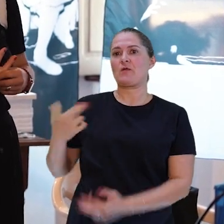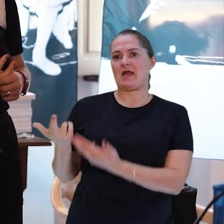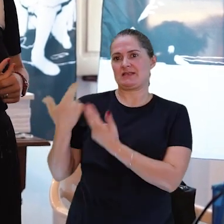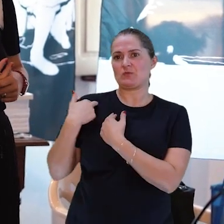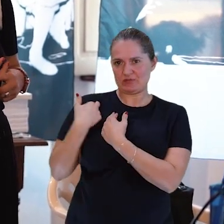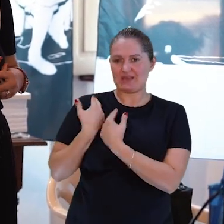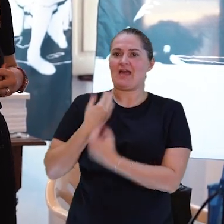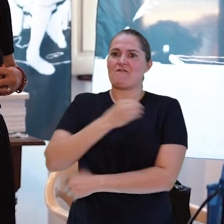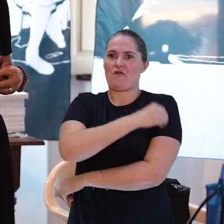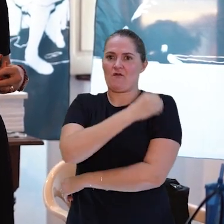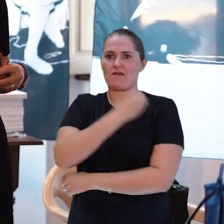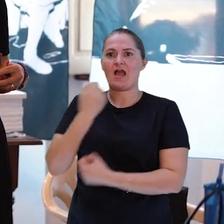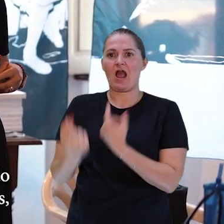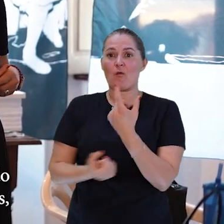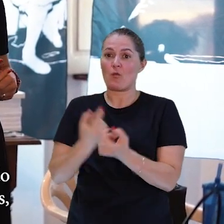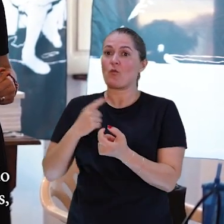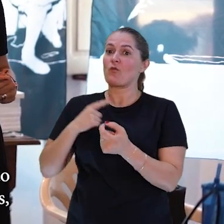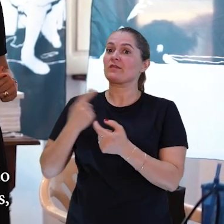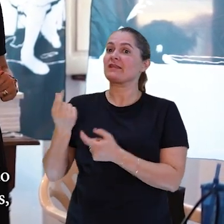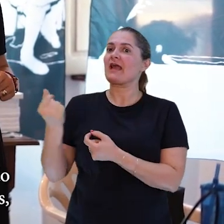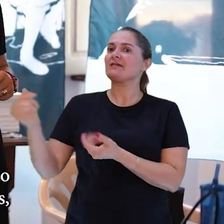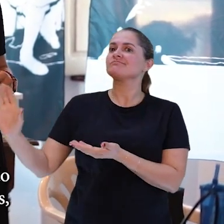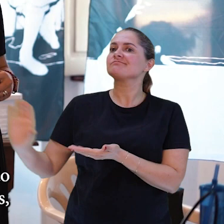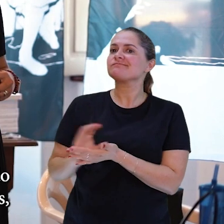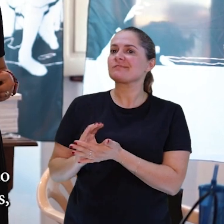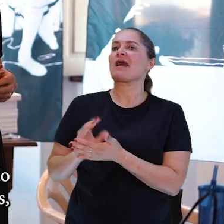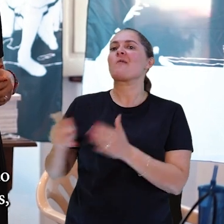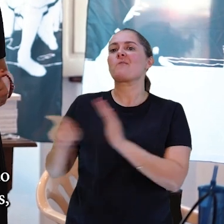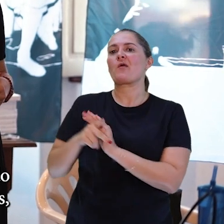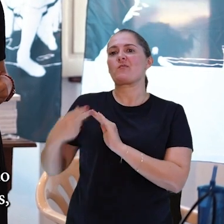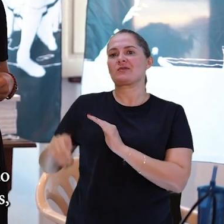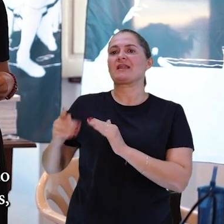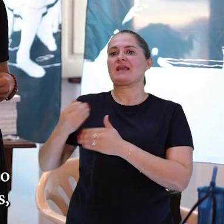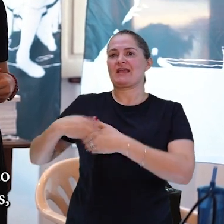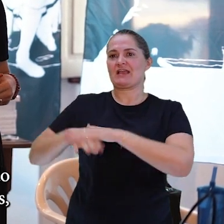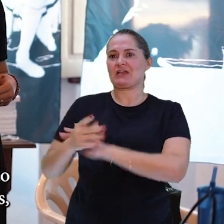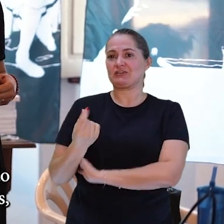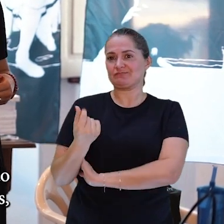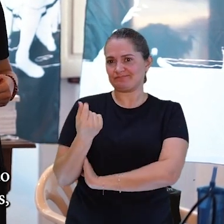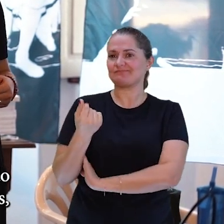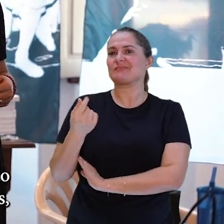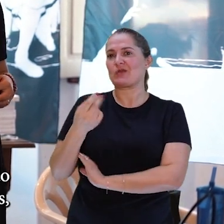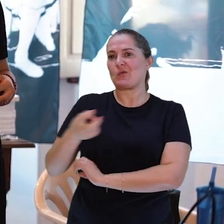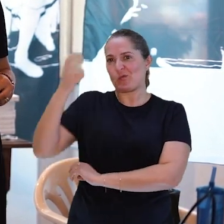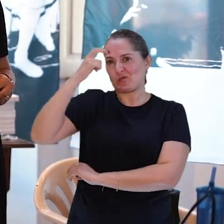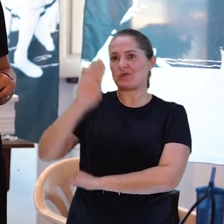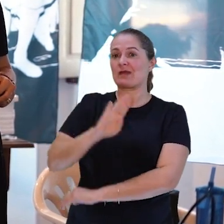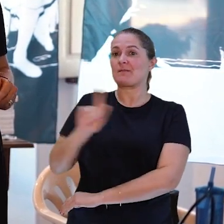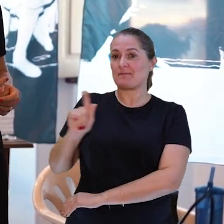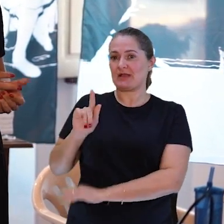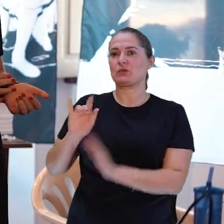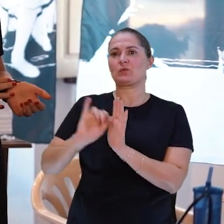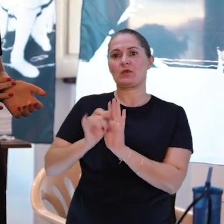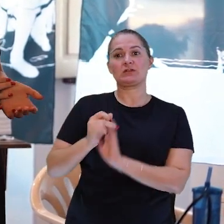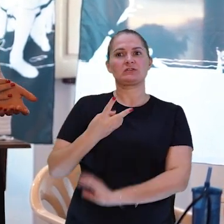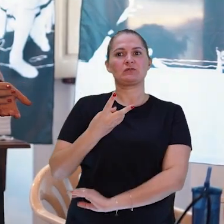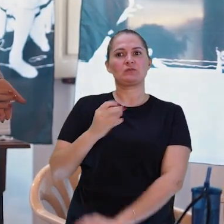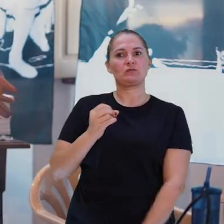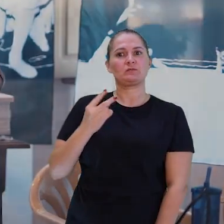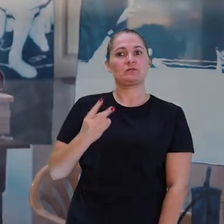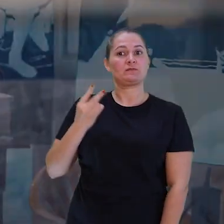algumas oficinas desse projeto, que é financiado pelo Fundo Municipal de Cultura aqui de Bento Gonçalves, no